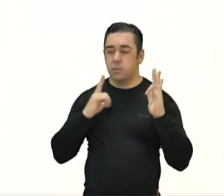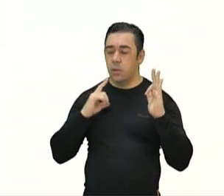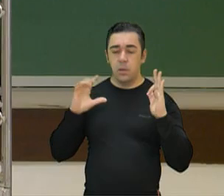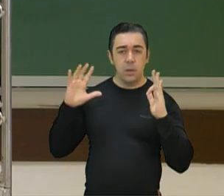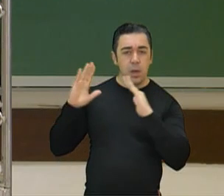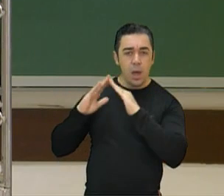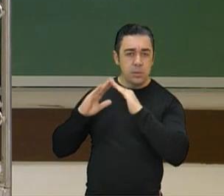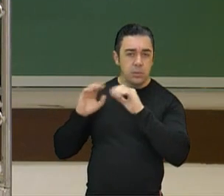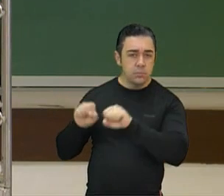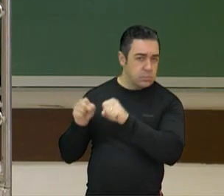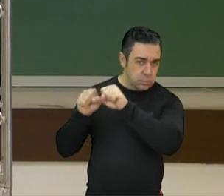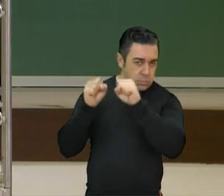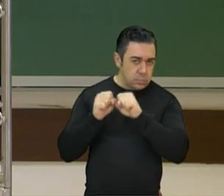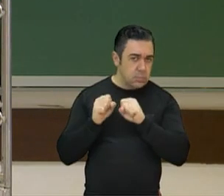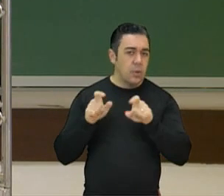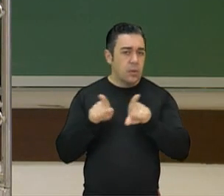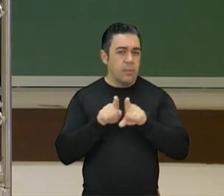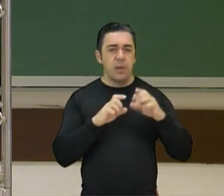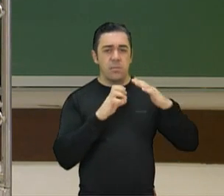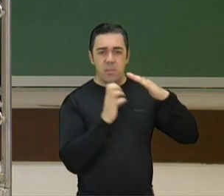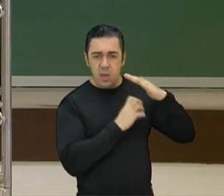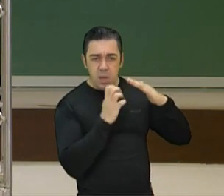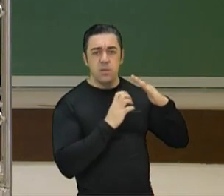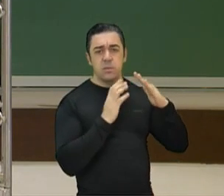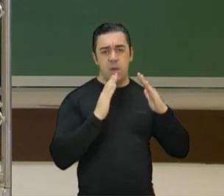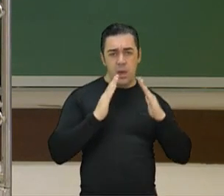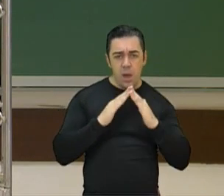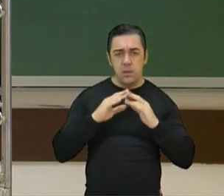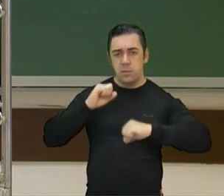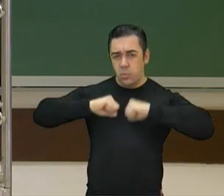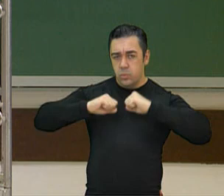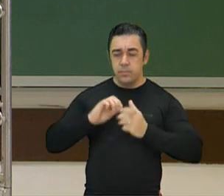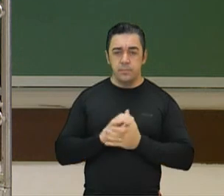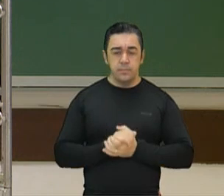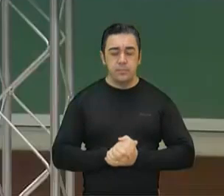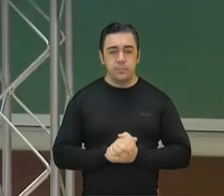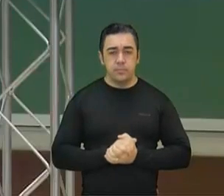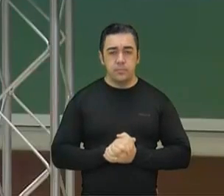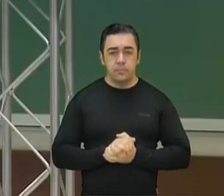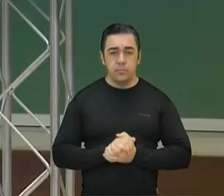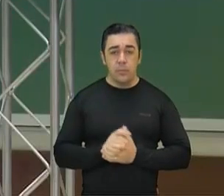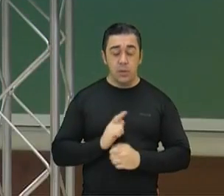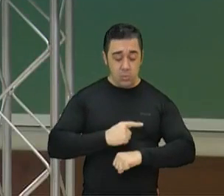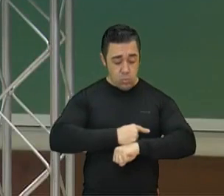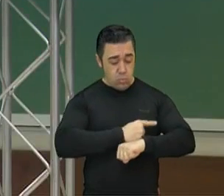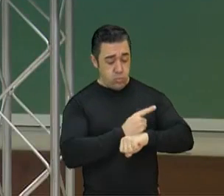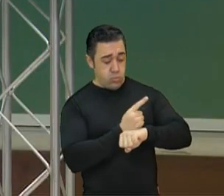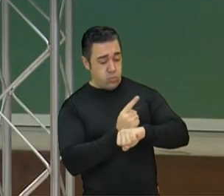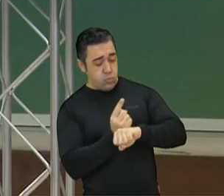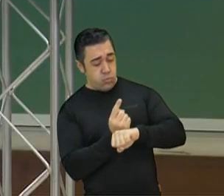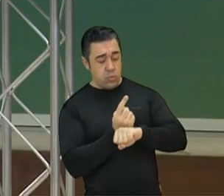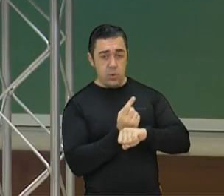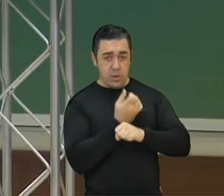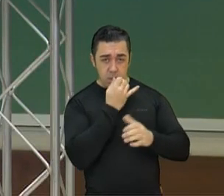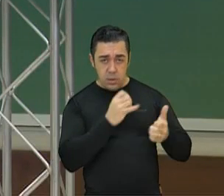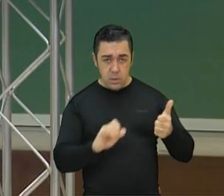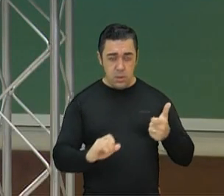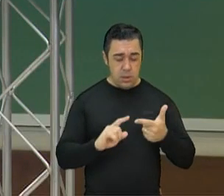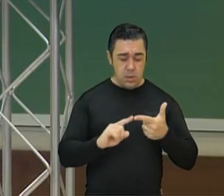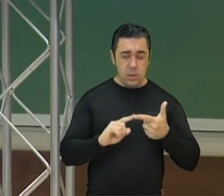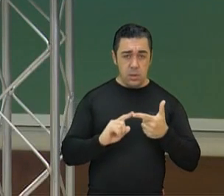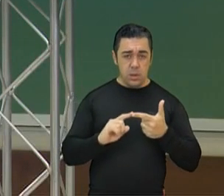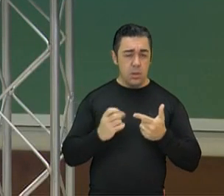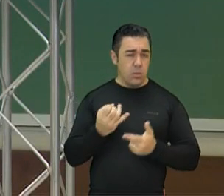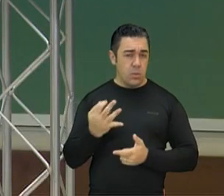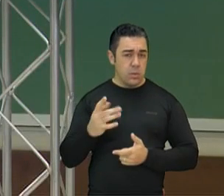nas empresas, em todas. O voltímetro e o amperímetro são dispositivos